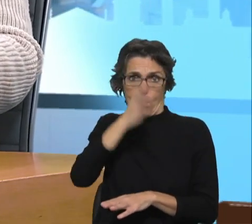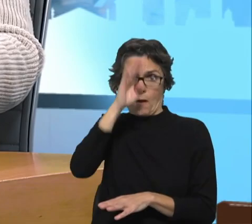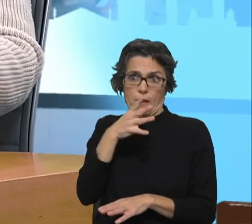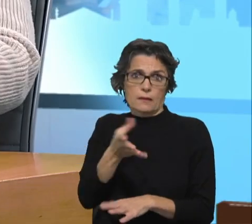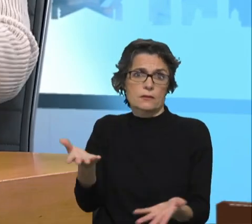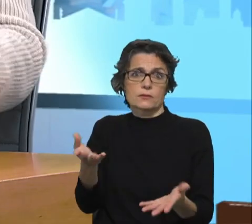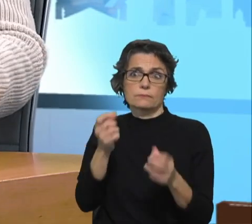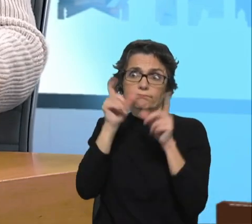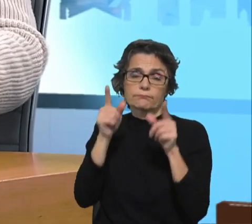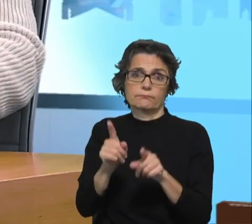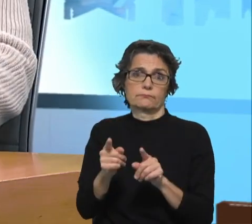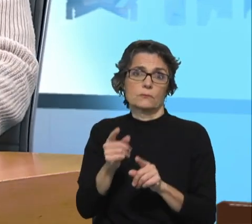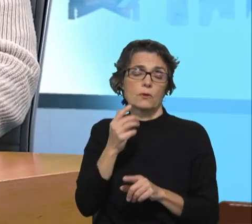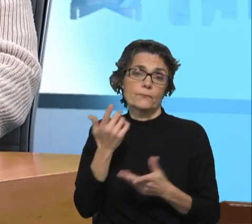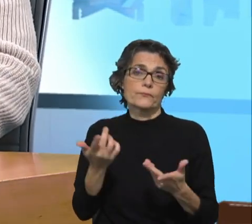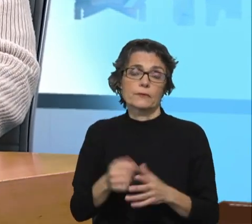isso. E daí a algoética.